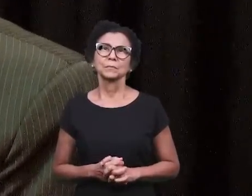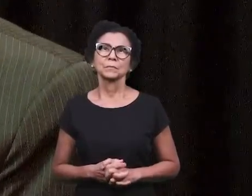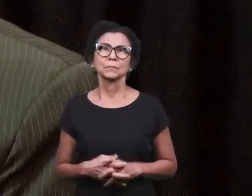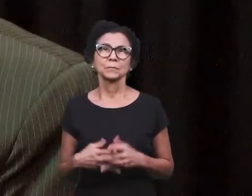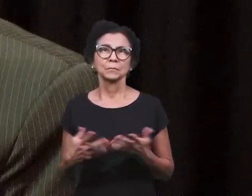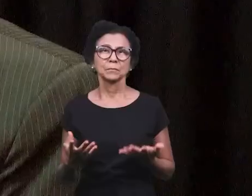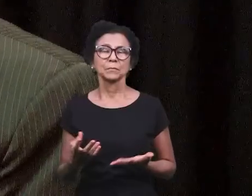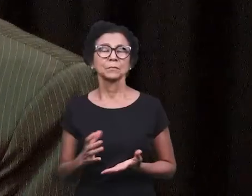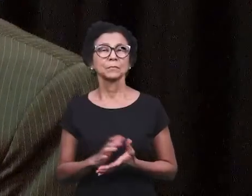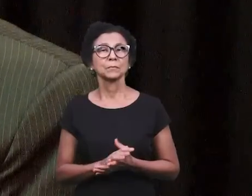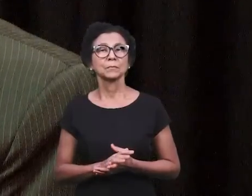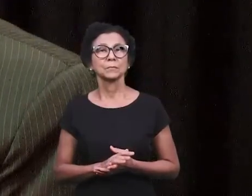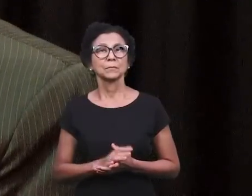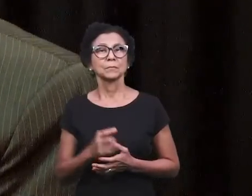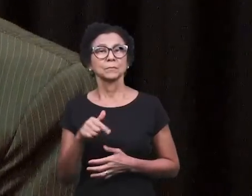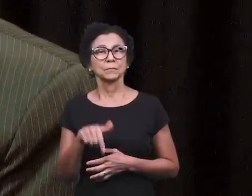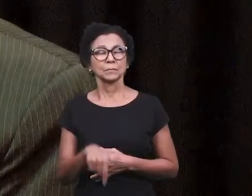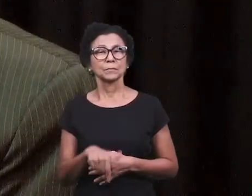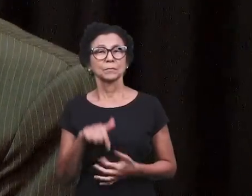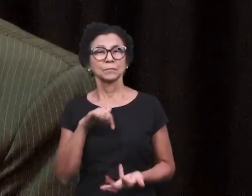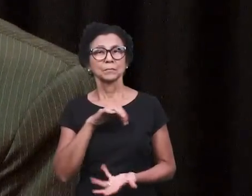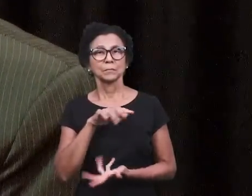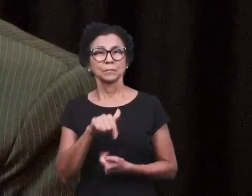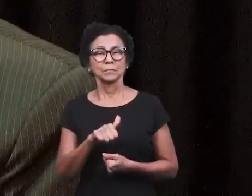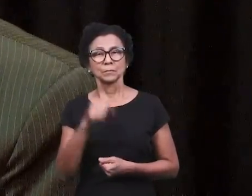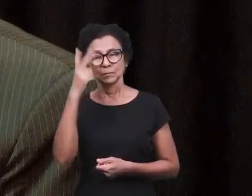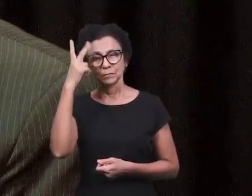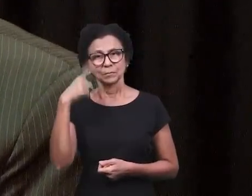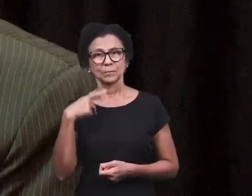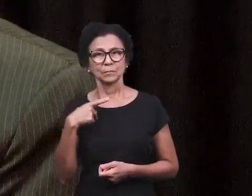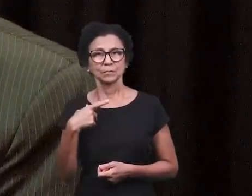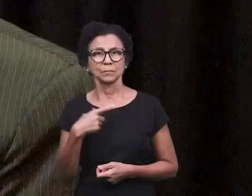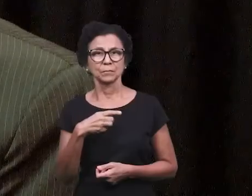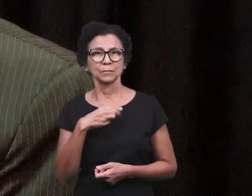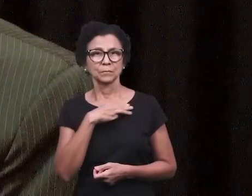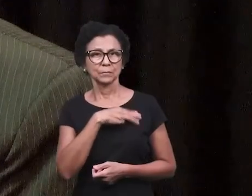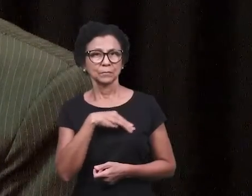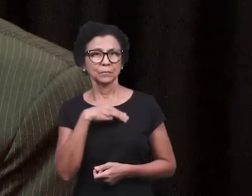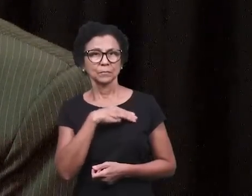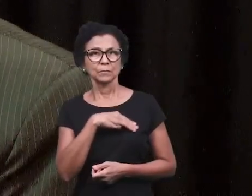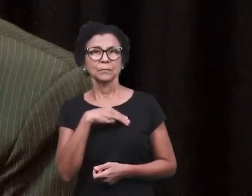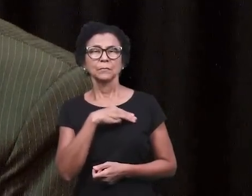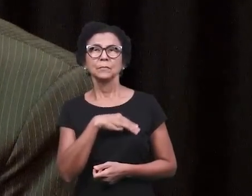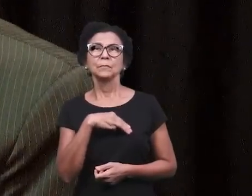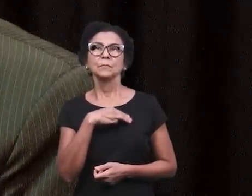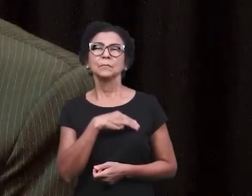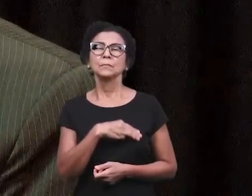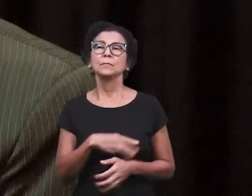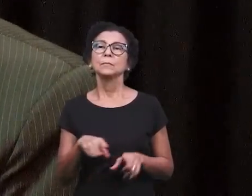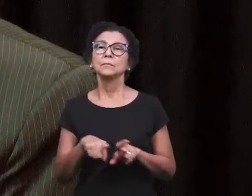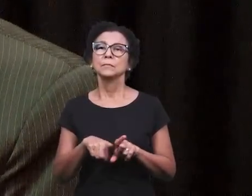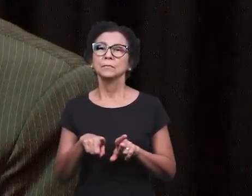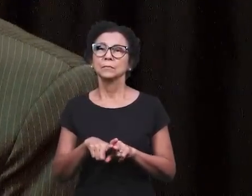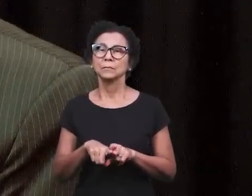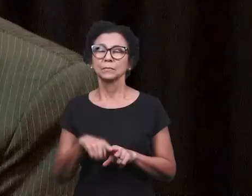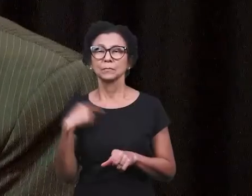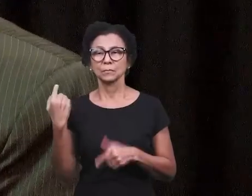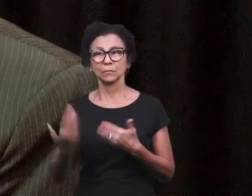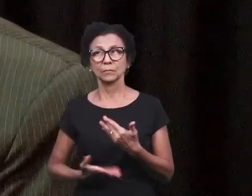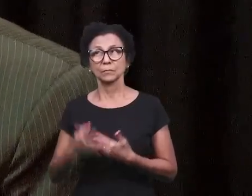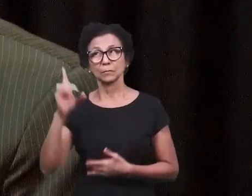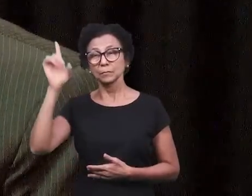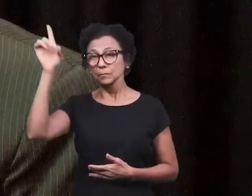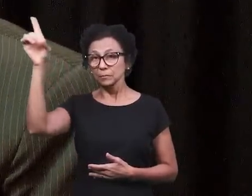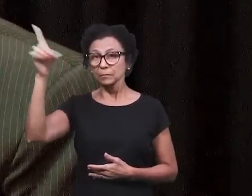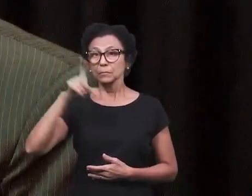nossa missão nessa terra, como homens, e temos a missão, como servos de Deus, de